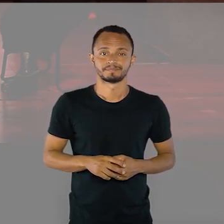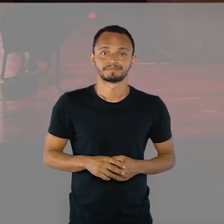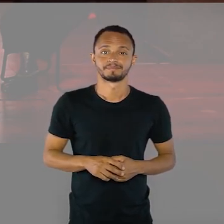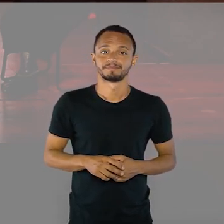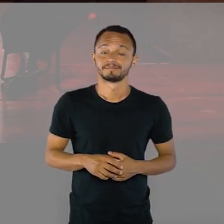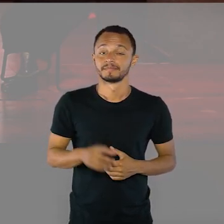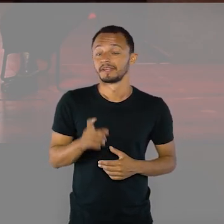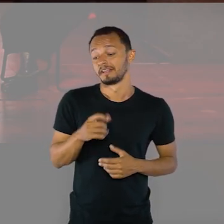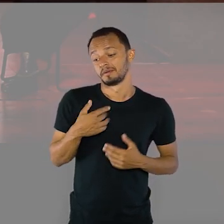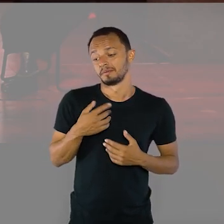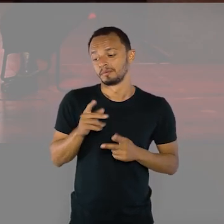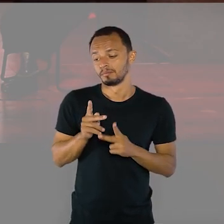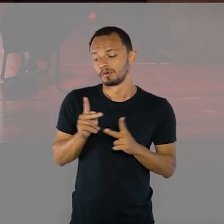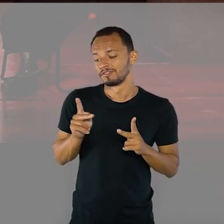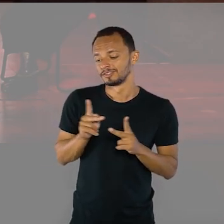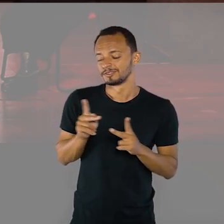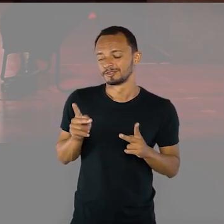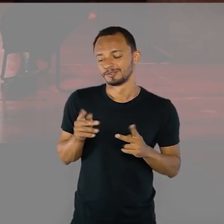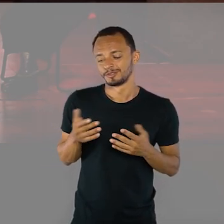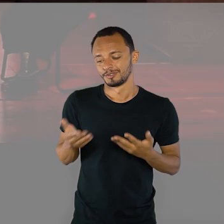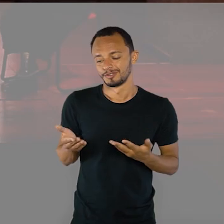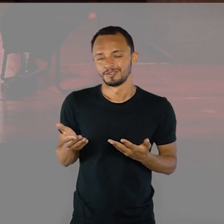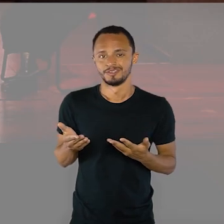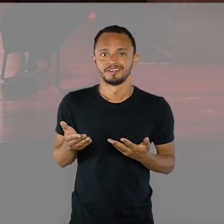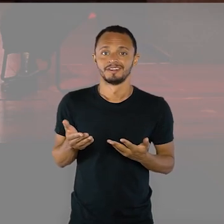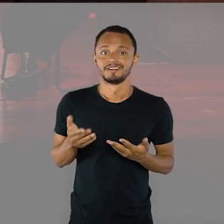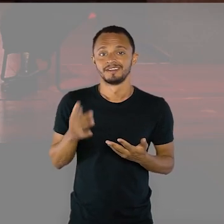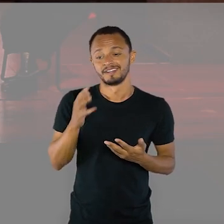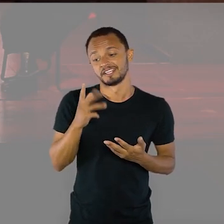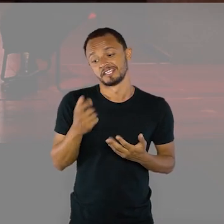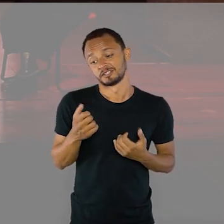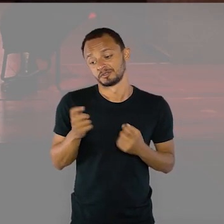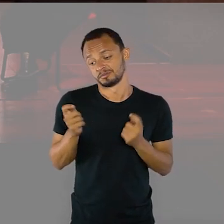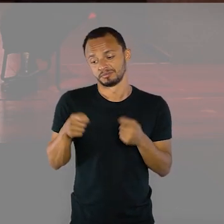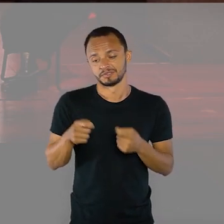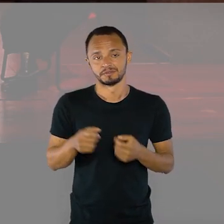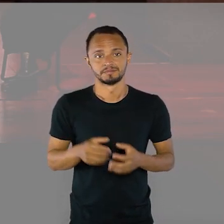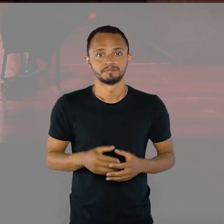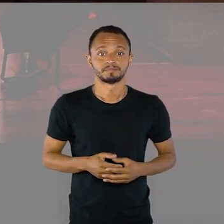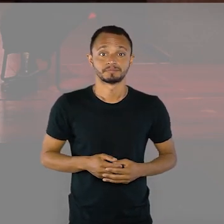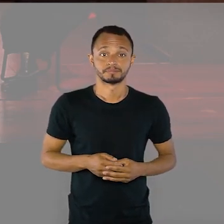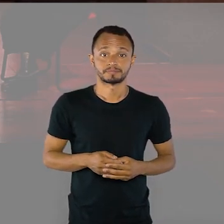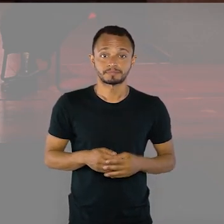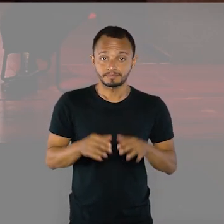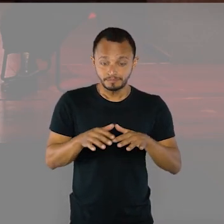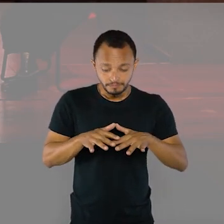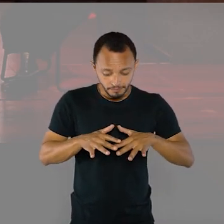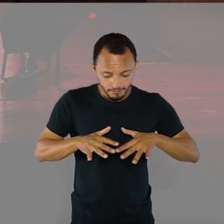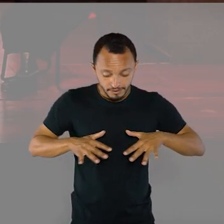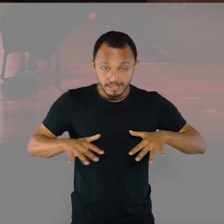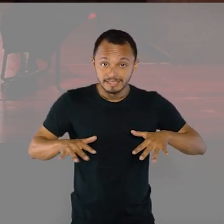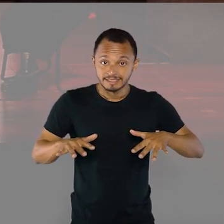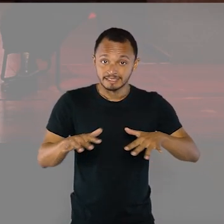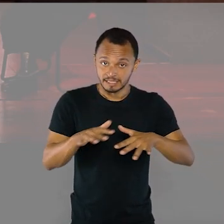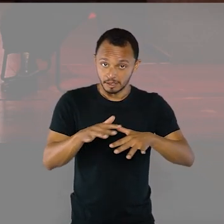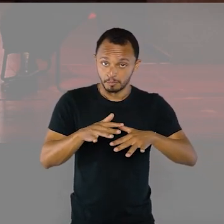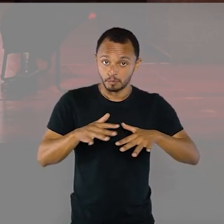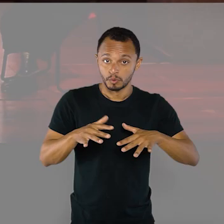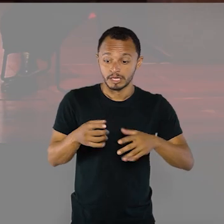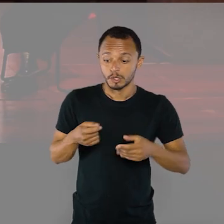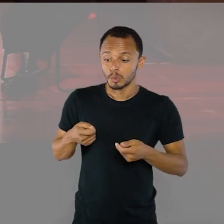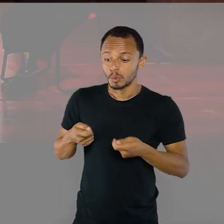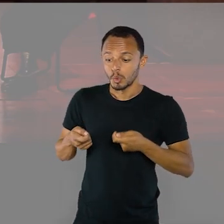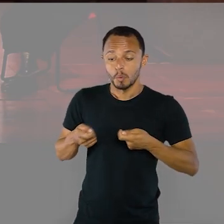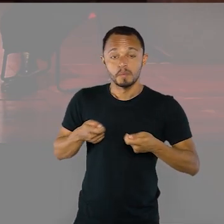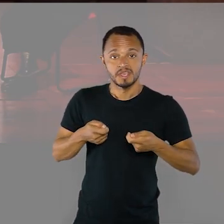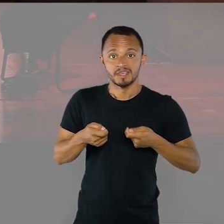de professor e, enfim, que a gente possa avançar. Nesse campo, até a grande novidade da economia da cultura nos